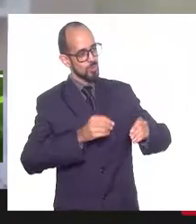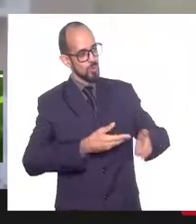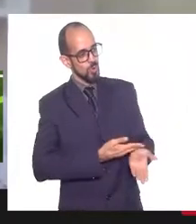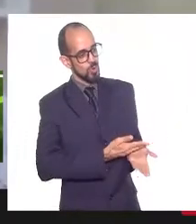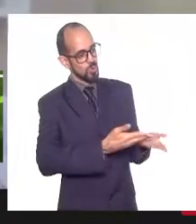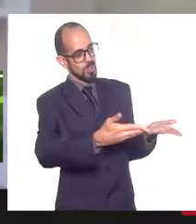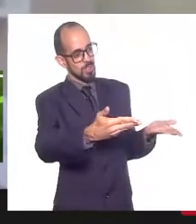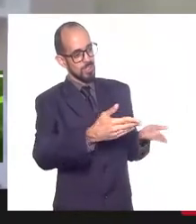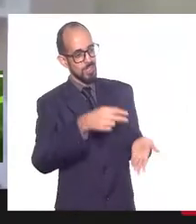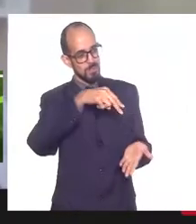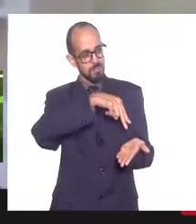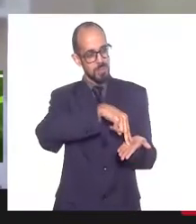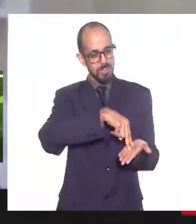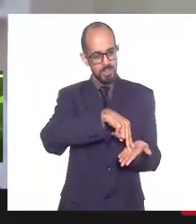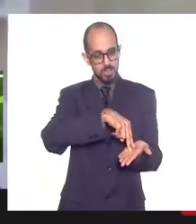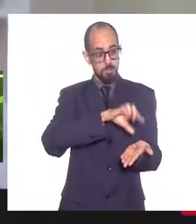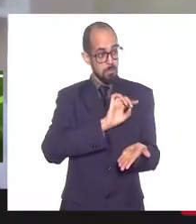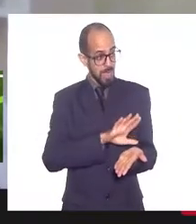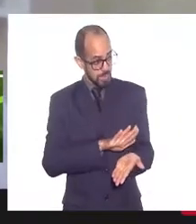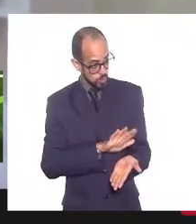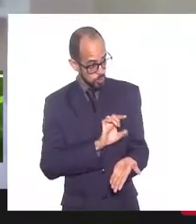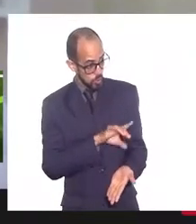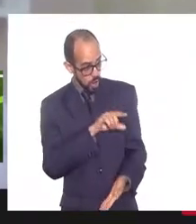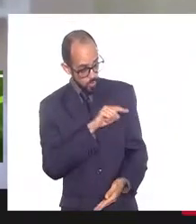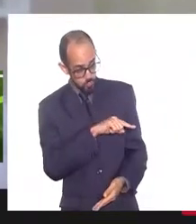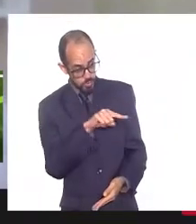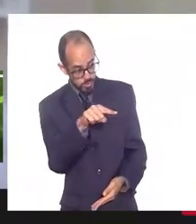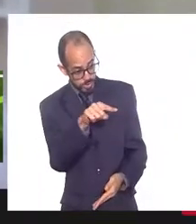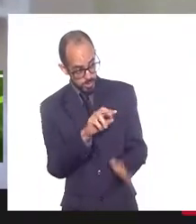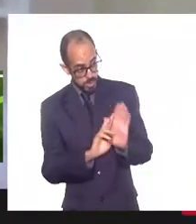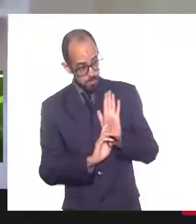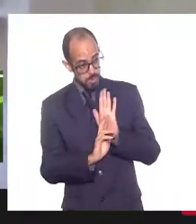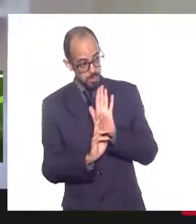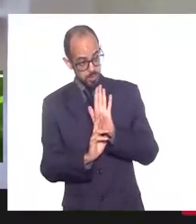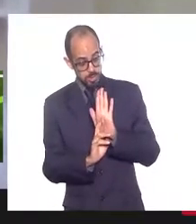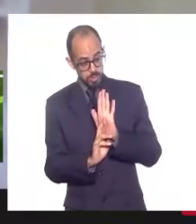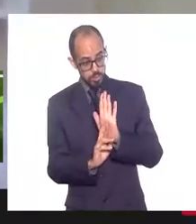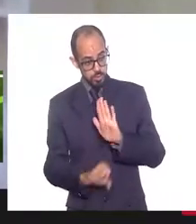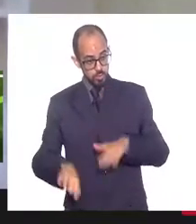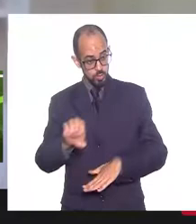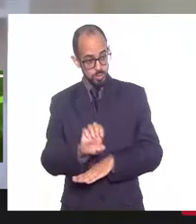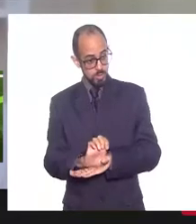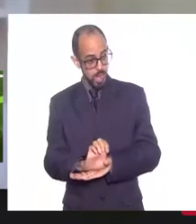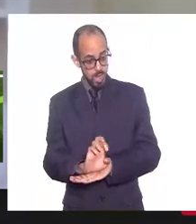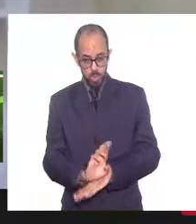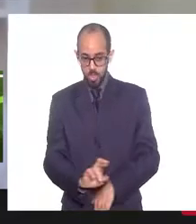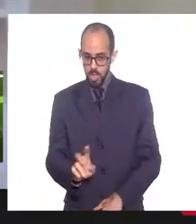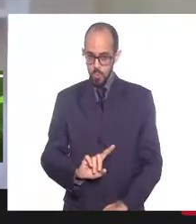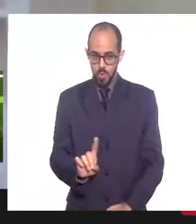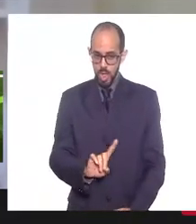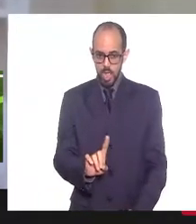não apenas às senhoras e senhores representantes do povo de nosso estado, e